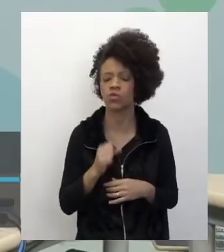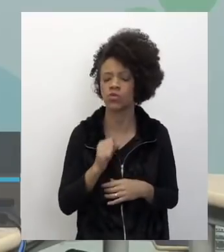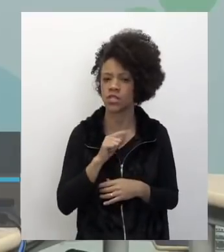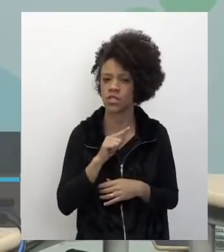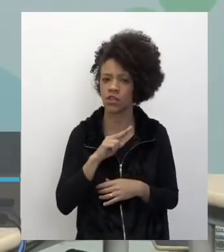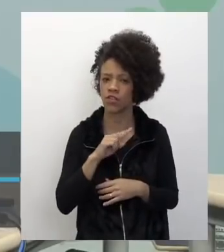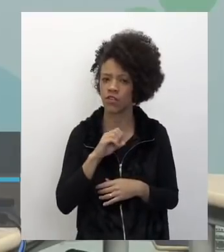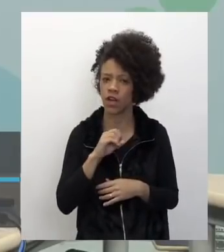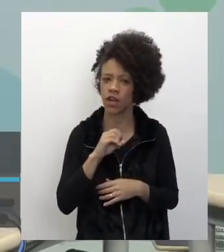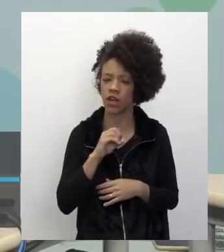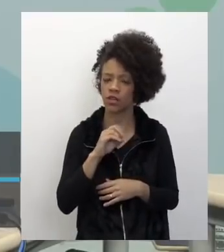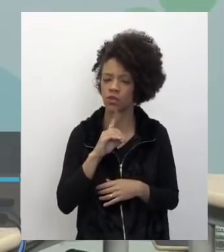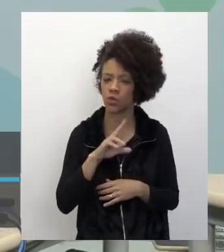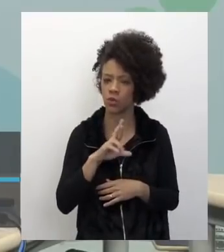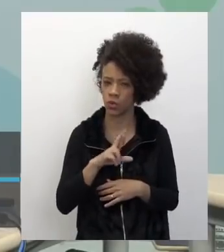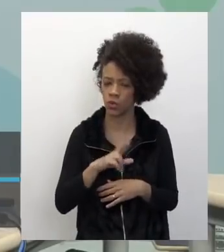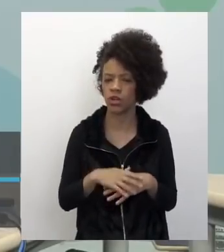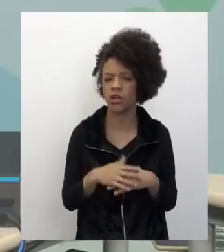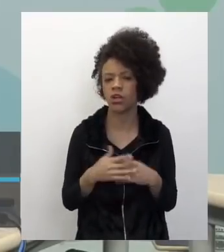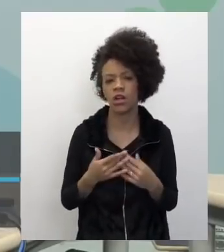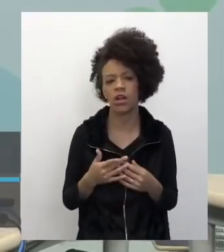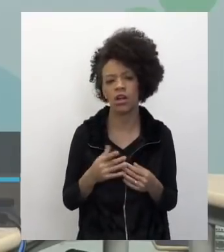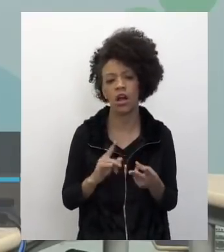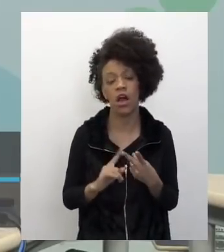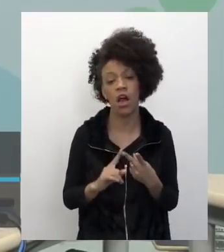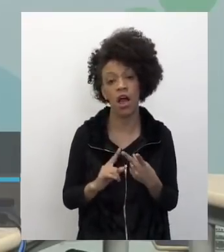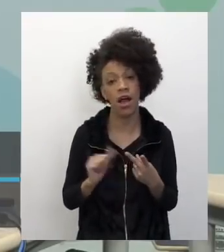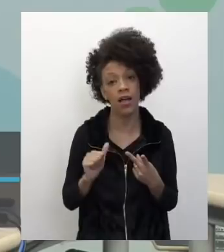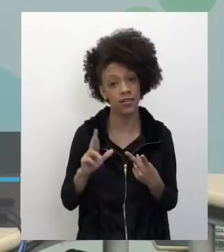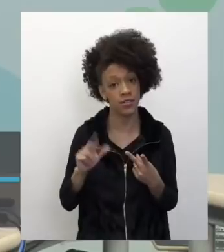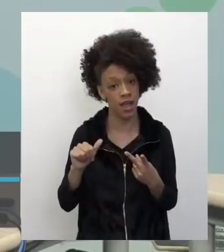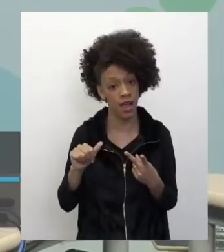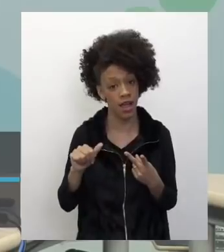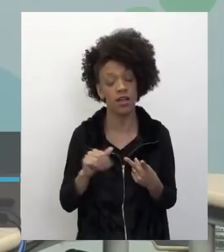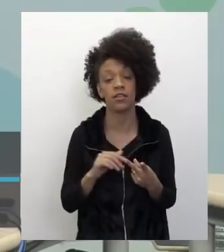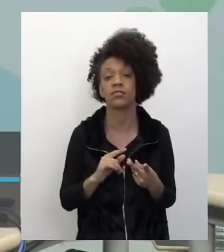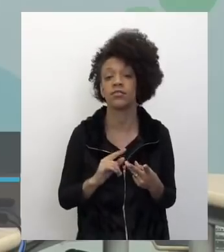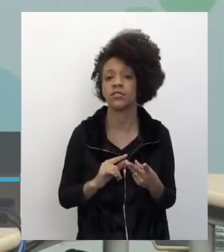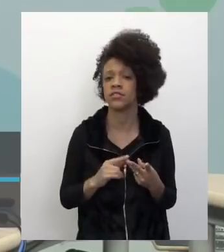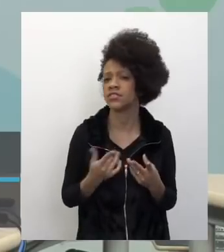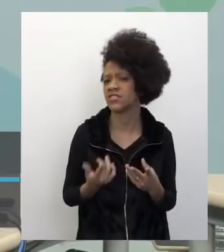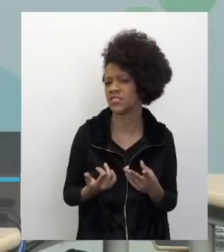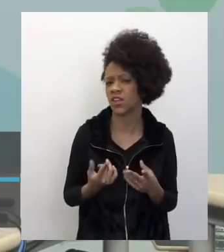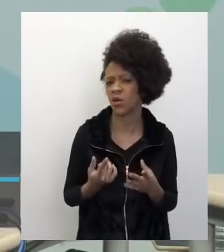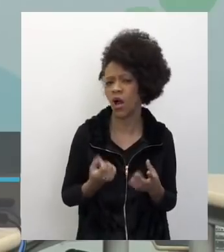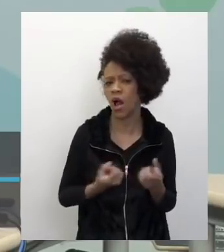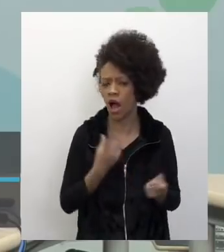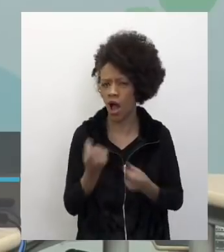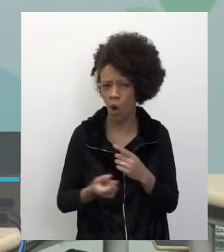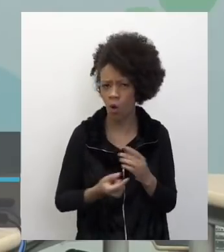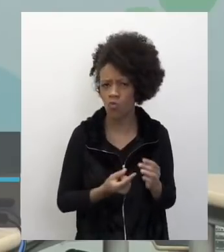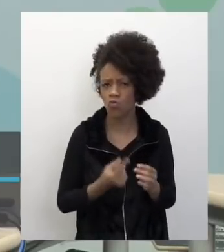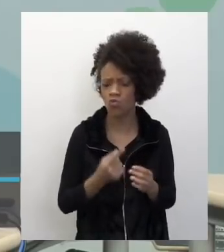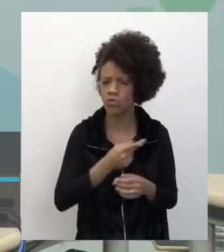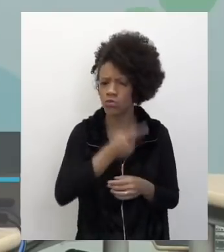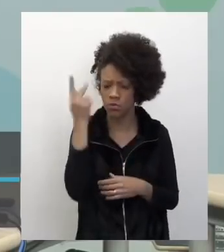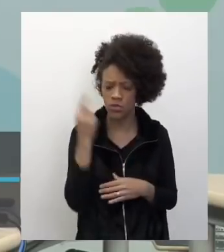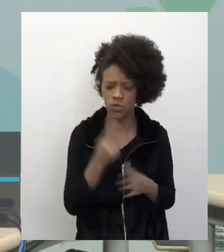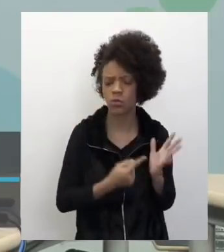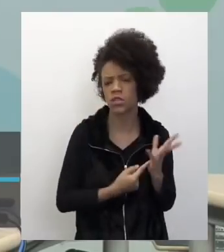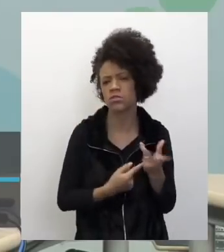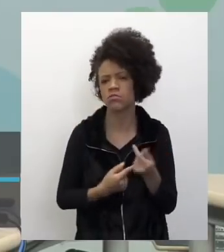corda marinha, veio uma moça, a Sara, que era uma excelente aramista. Então, alguns artistas deles vieram e fizeram